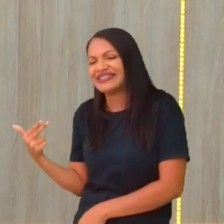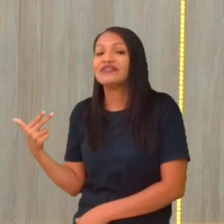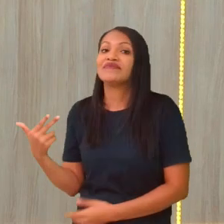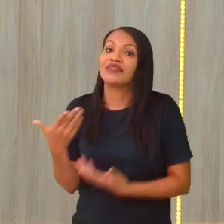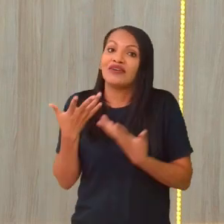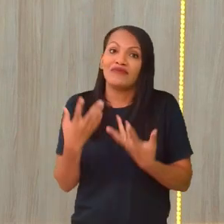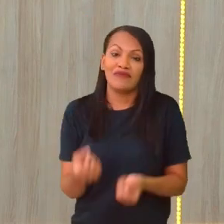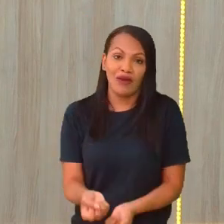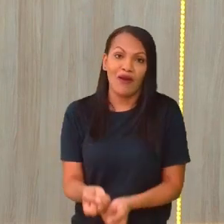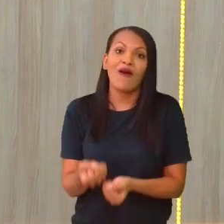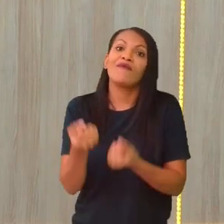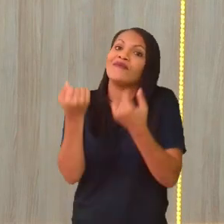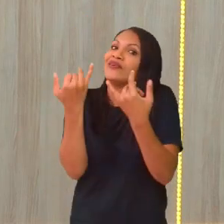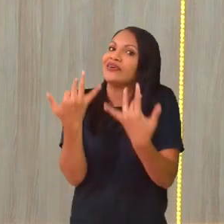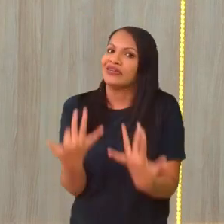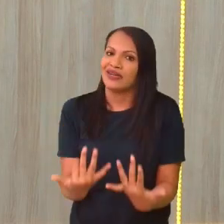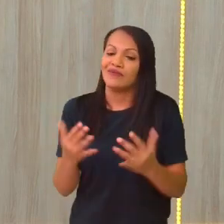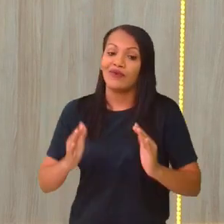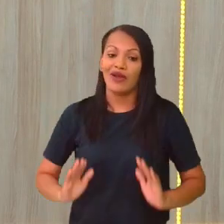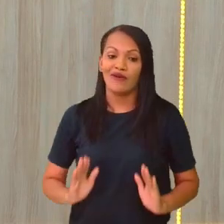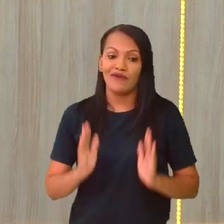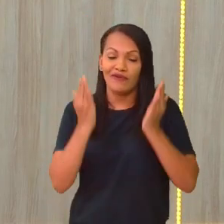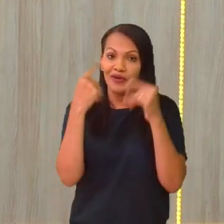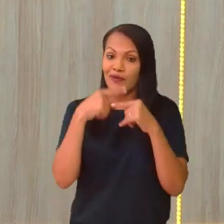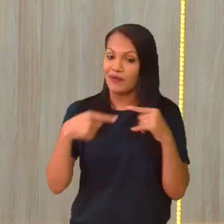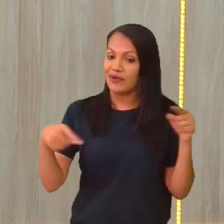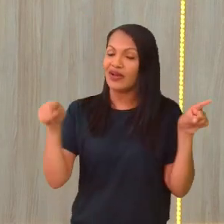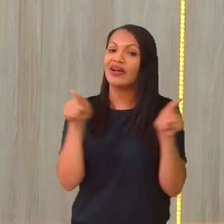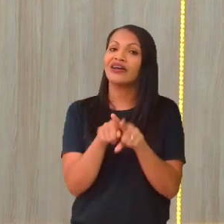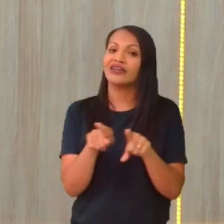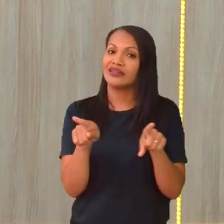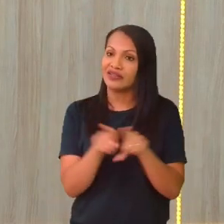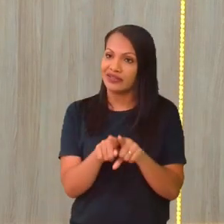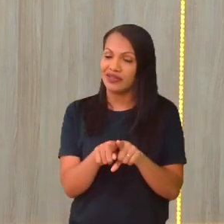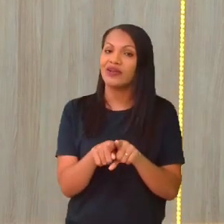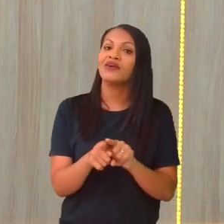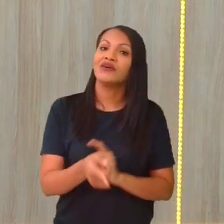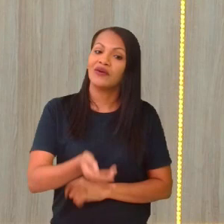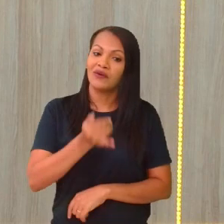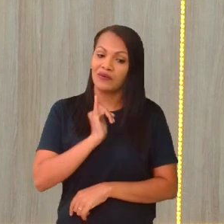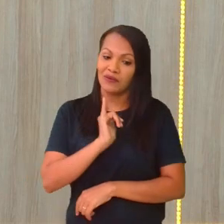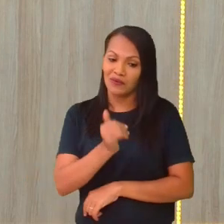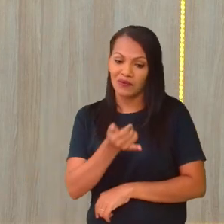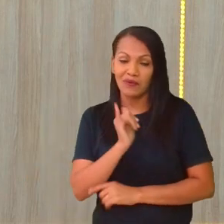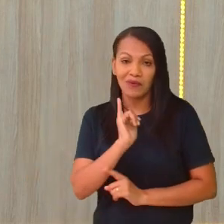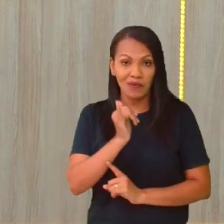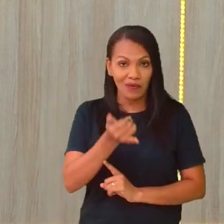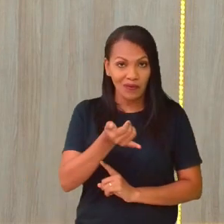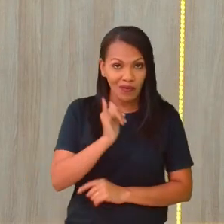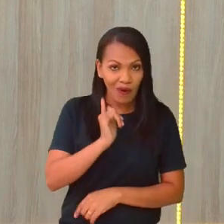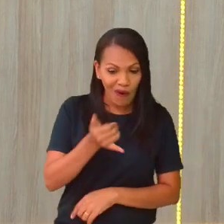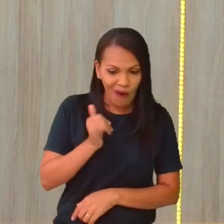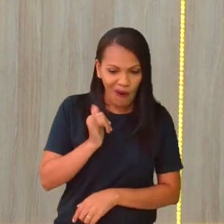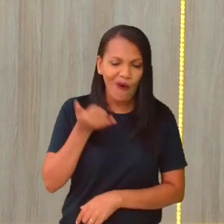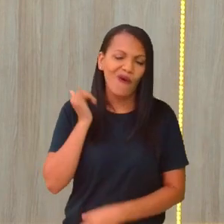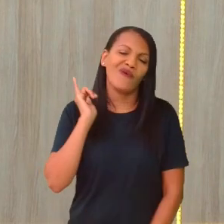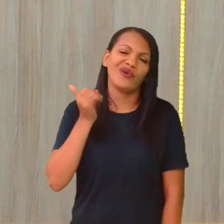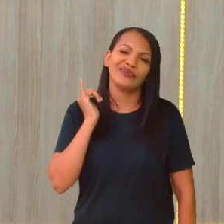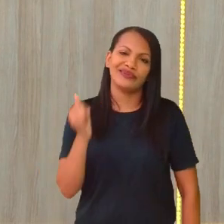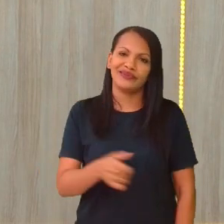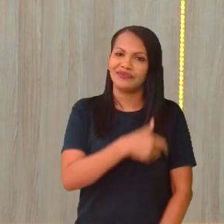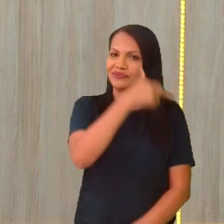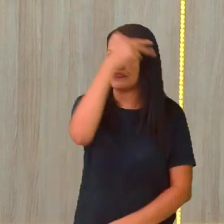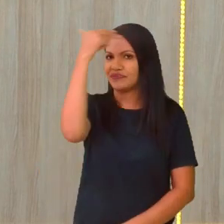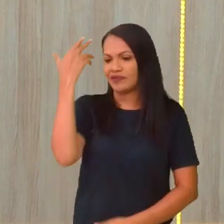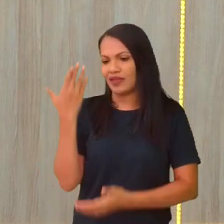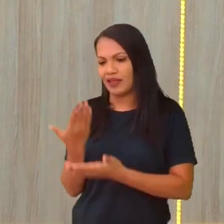falar um pouquinho sobre a festa, mas também sobre um conto de Natal, né? A gente passou o ano todinho